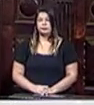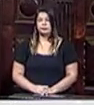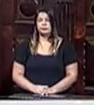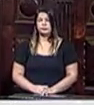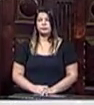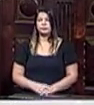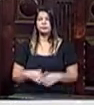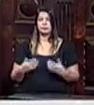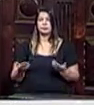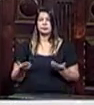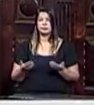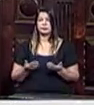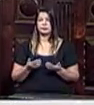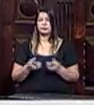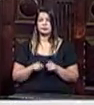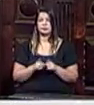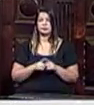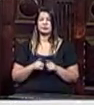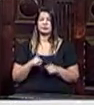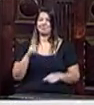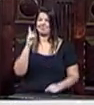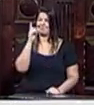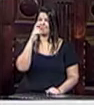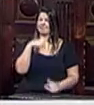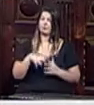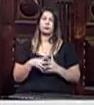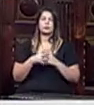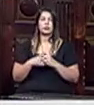governo estadual, quer dizer, é muito complicado.